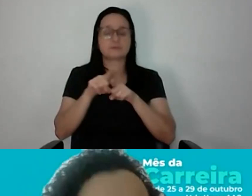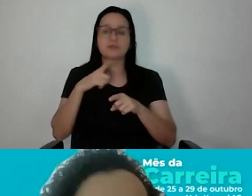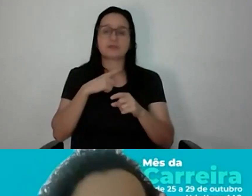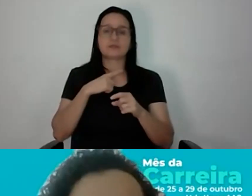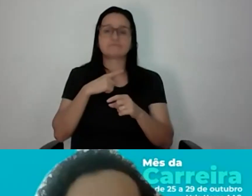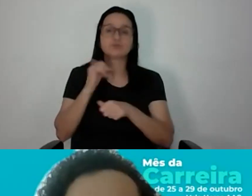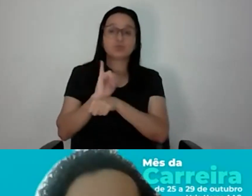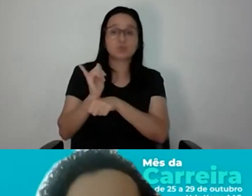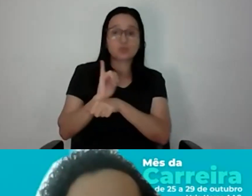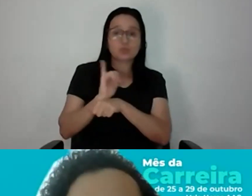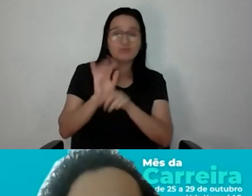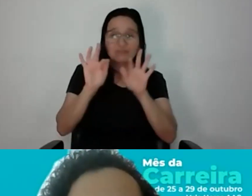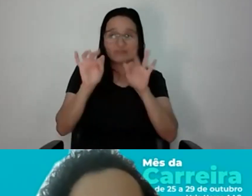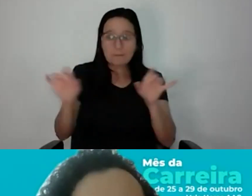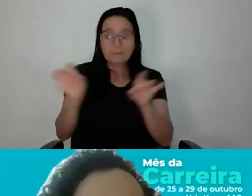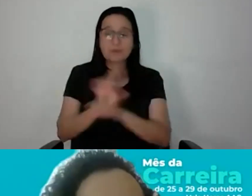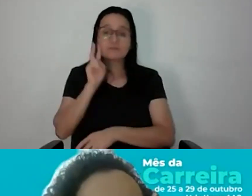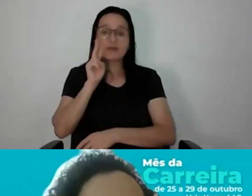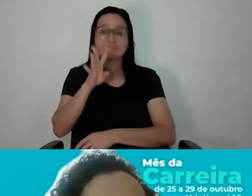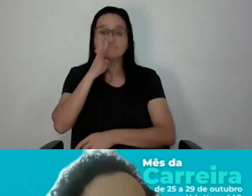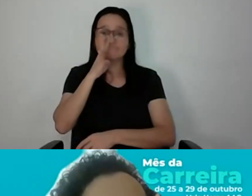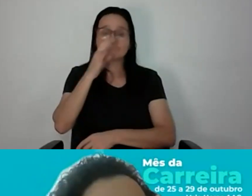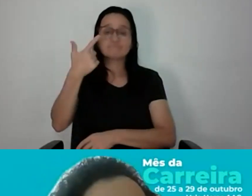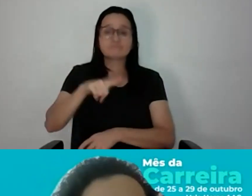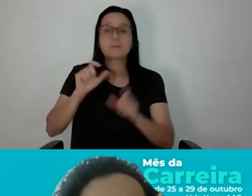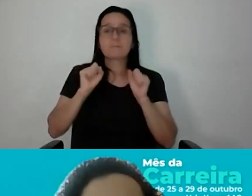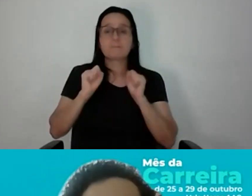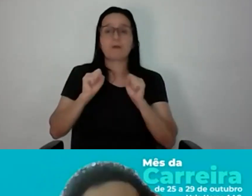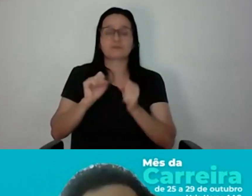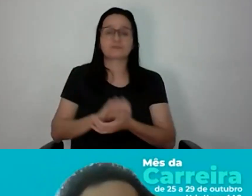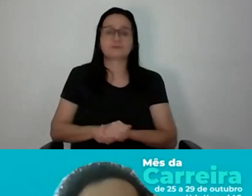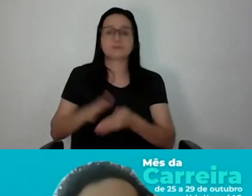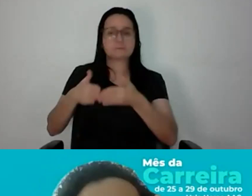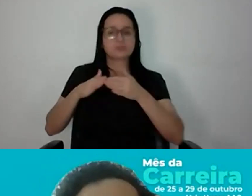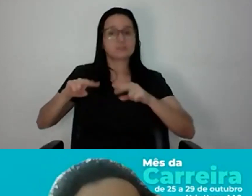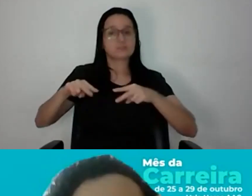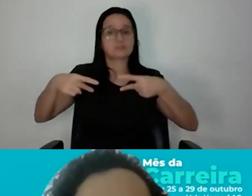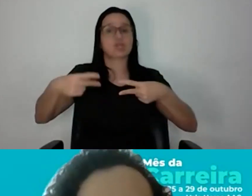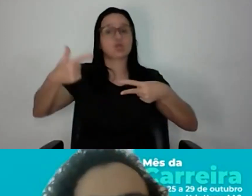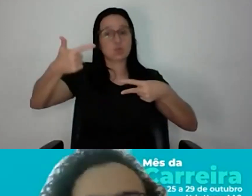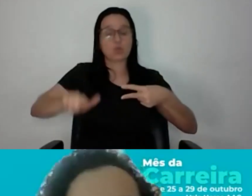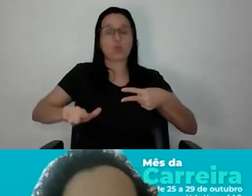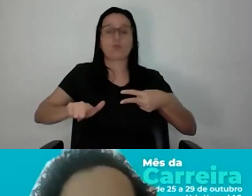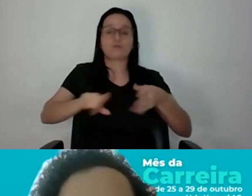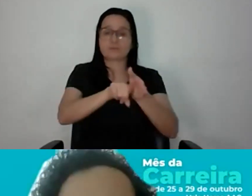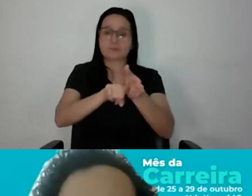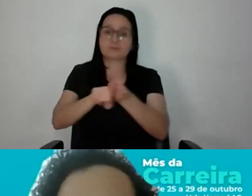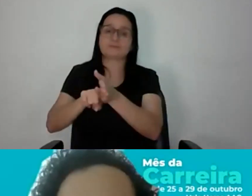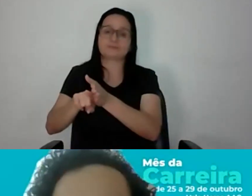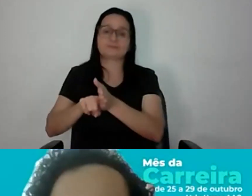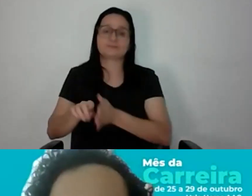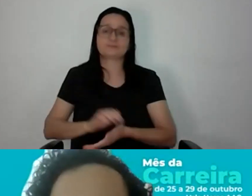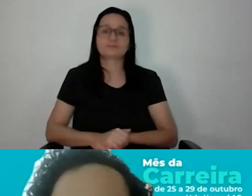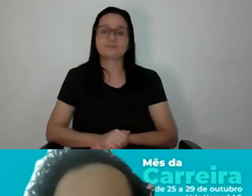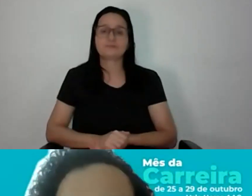os eventos, né? Também da, link, o canal do YouTube da sua faculdade. Se você puder botar o link novamente da pesquisa de impacto de opinião... Tiago, você consegue